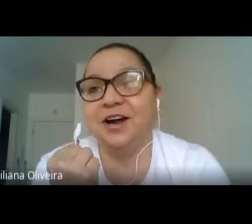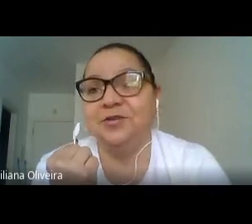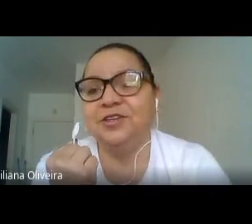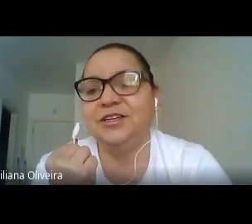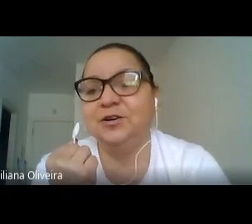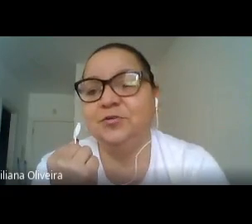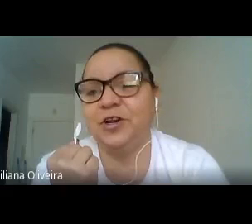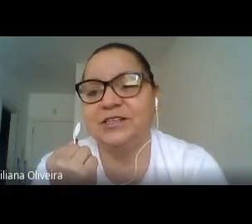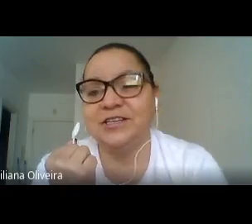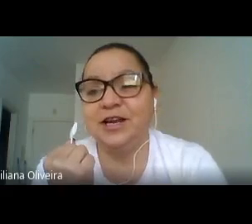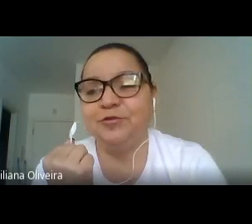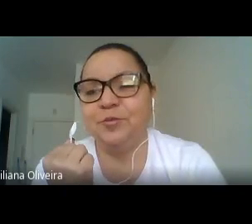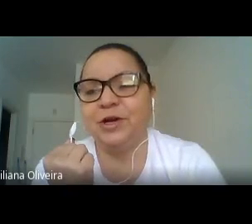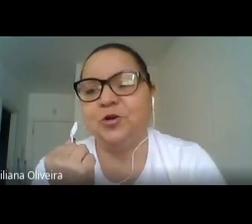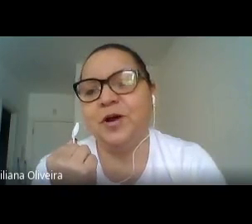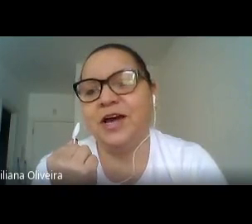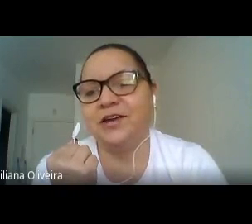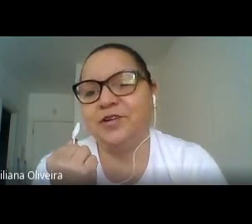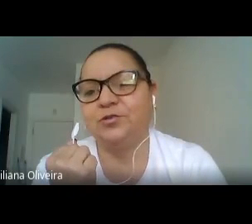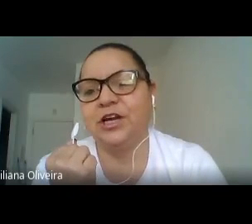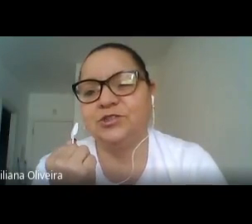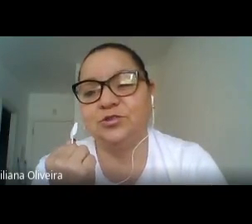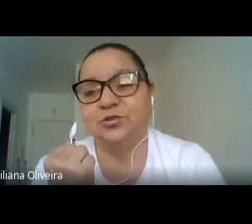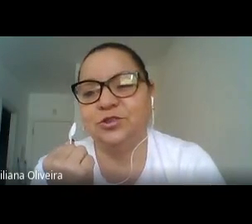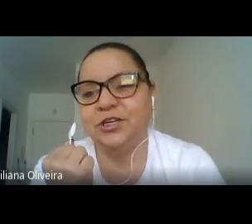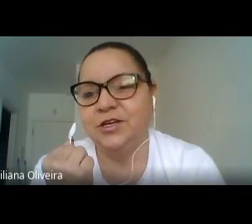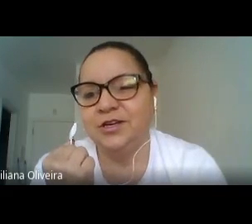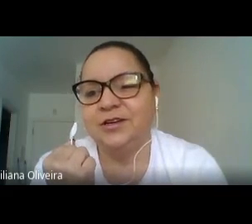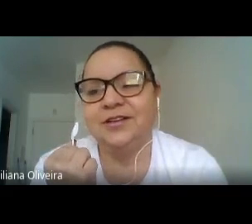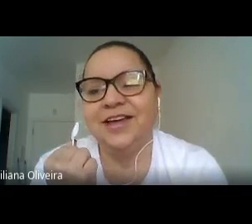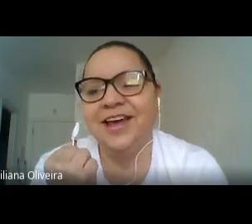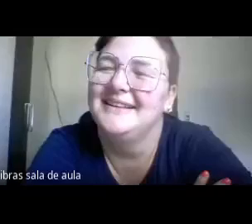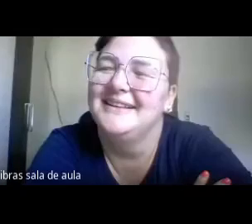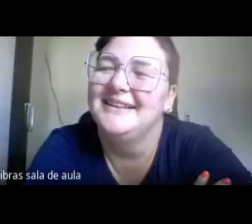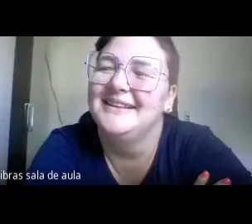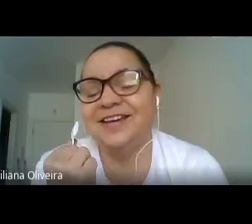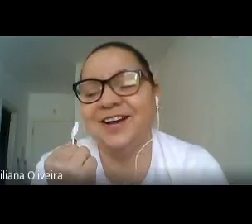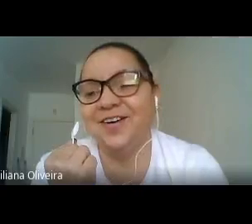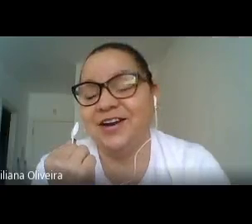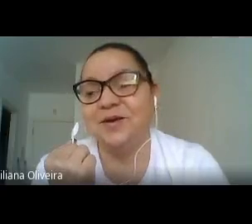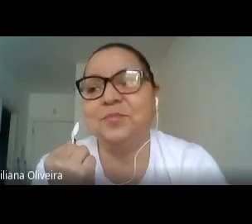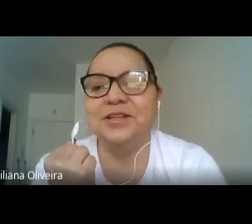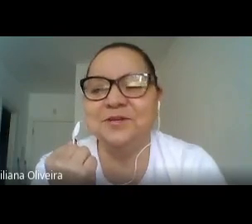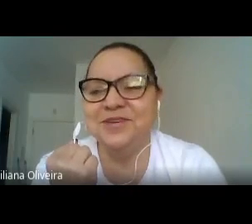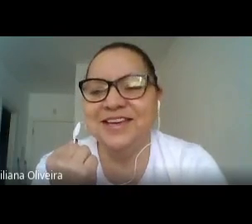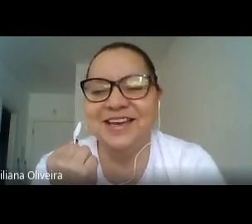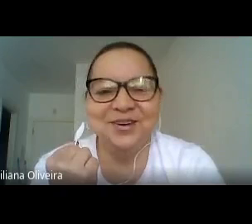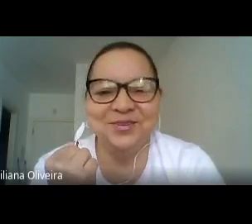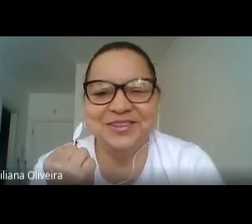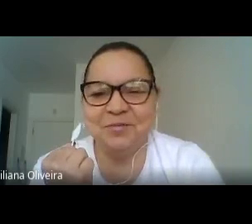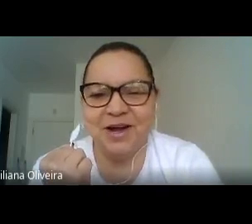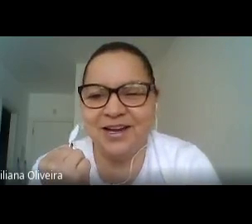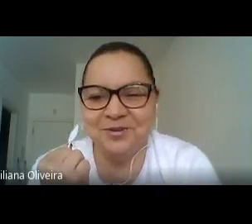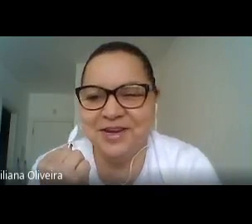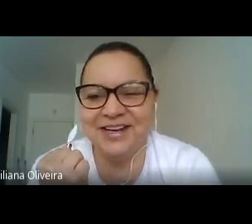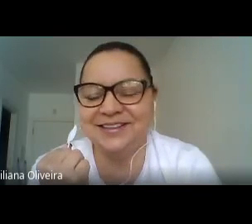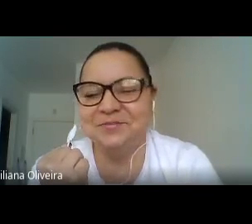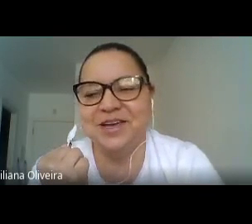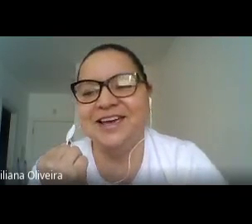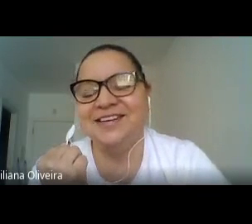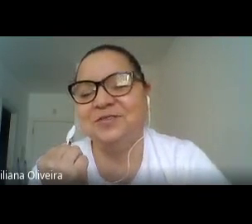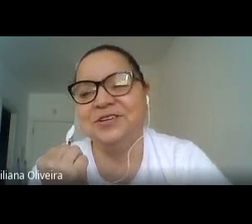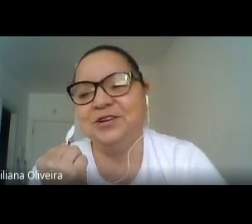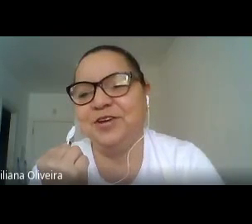síndrome de Down. Então, eu falei assim, ele foi minha cobaia a faculdade toda, né? E agora, na pandemia, eu trabalho com